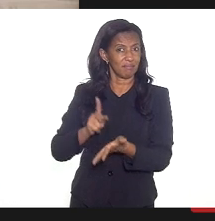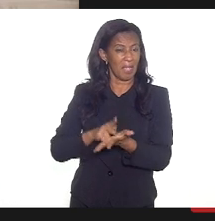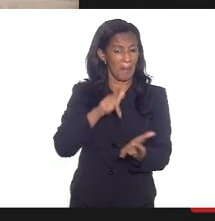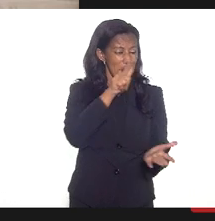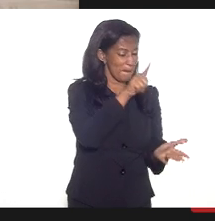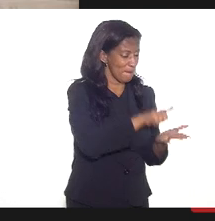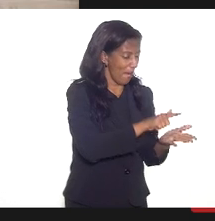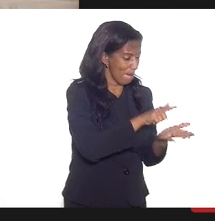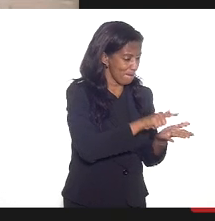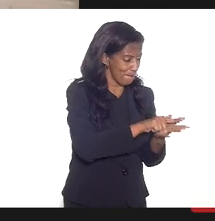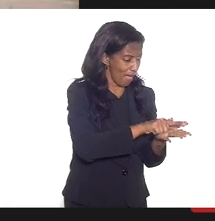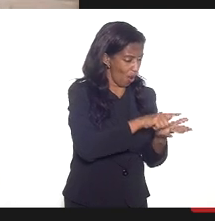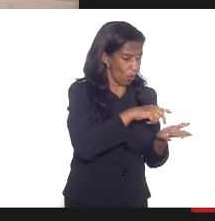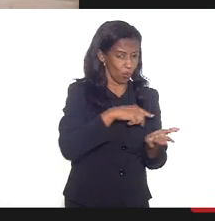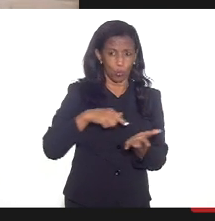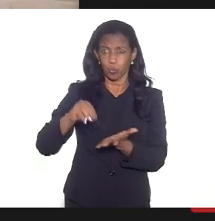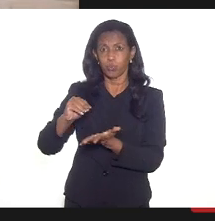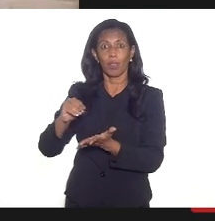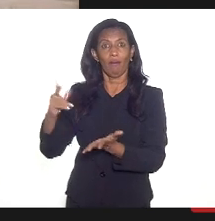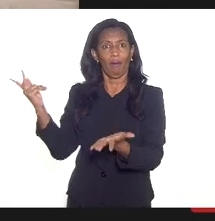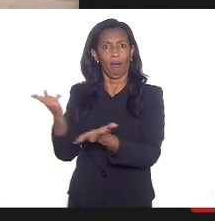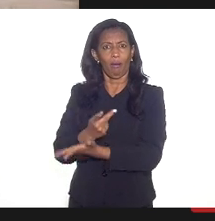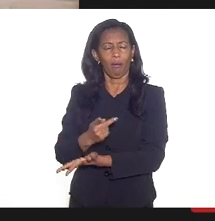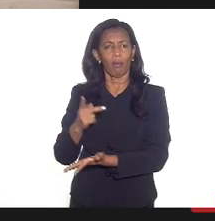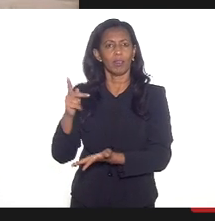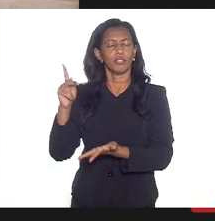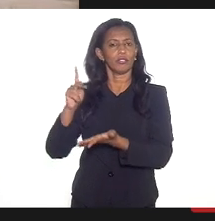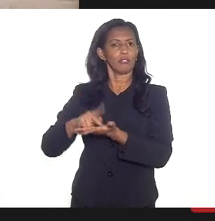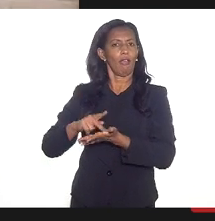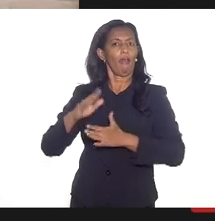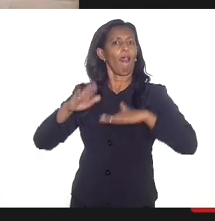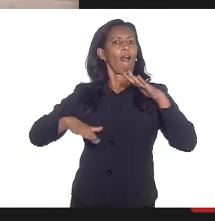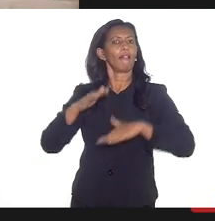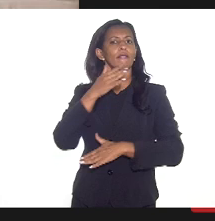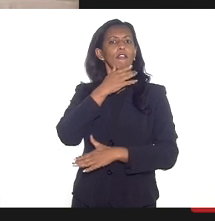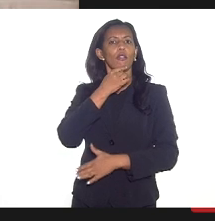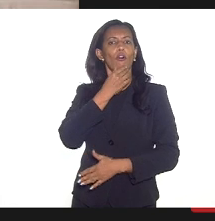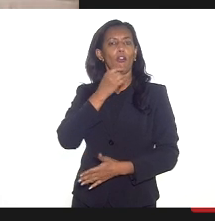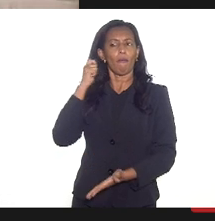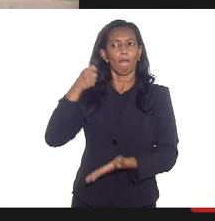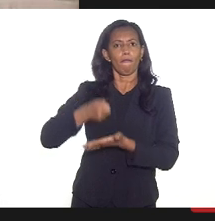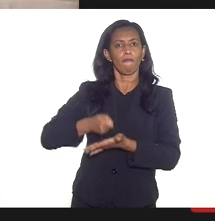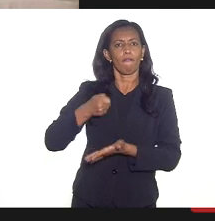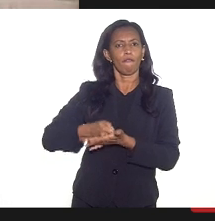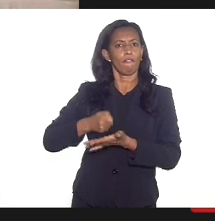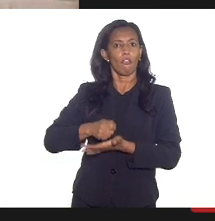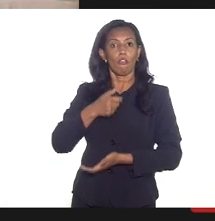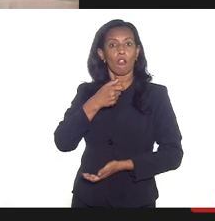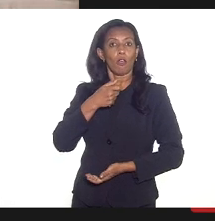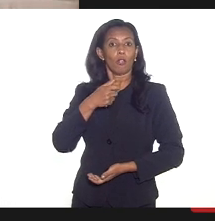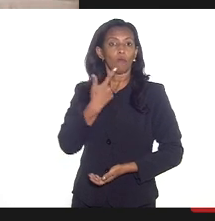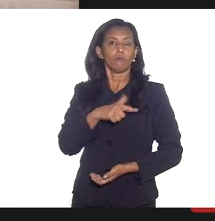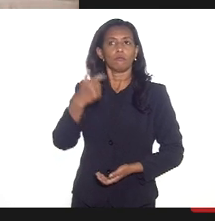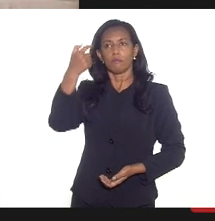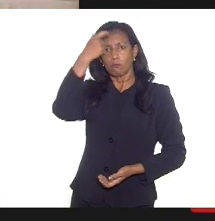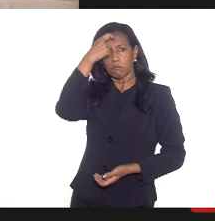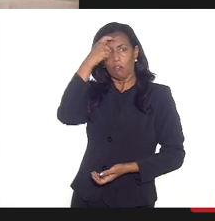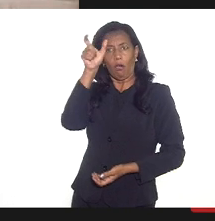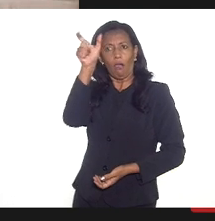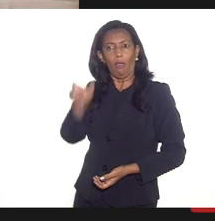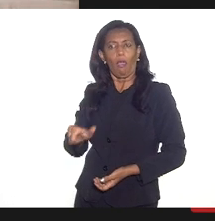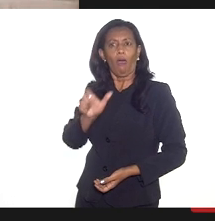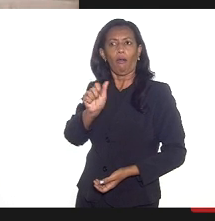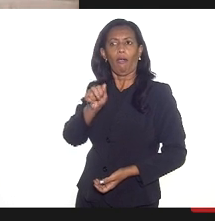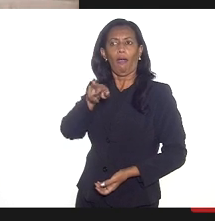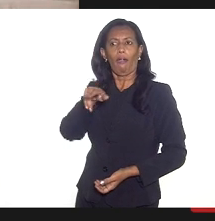do papel. Porque ali, ainda que homens machistas, sem senso, sem caráter,